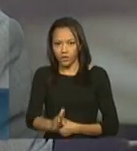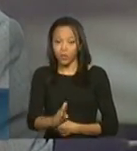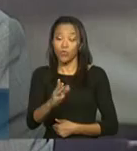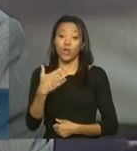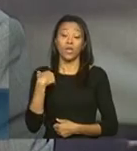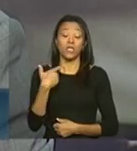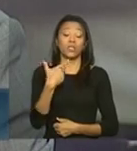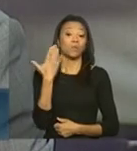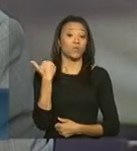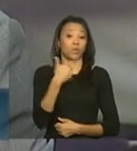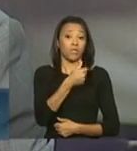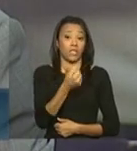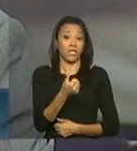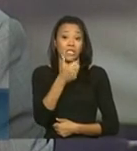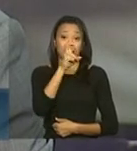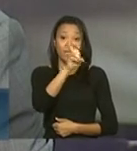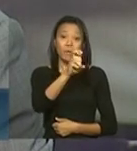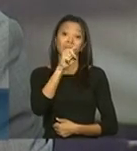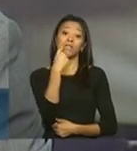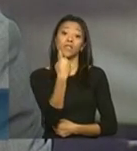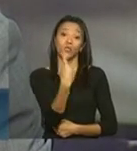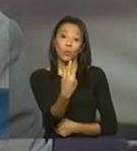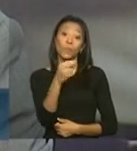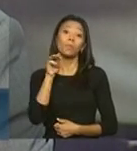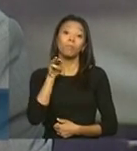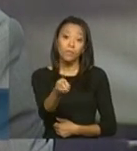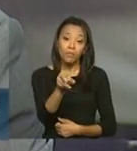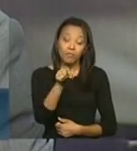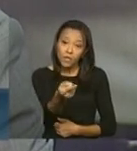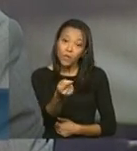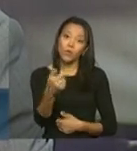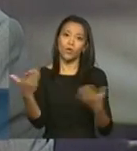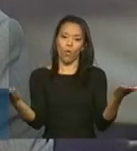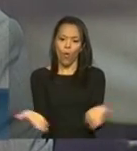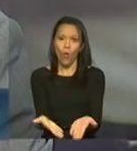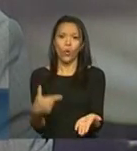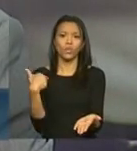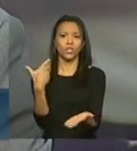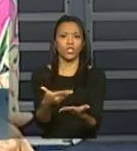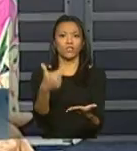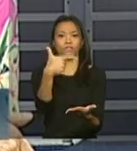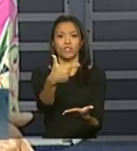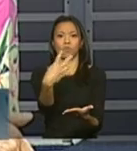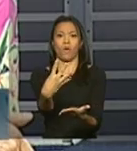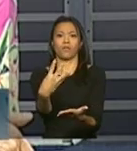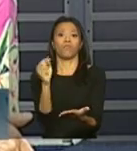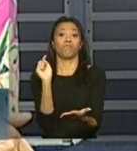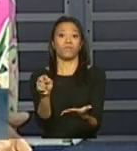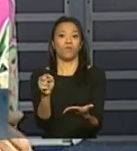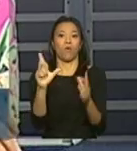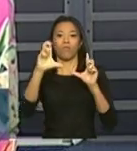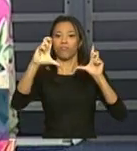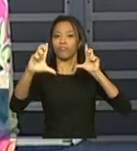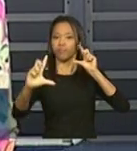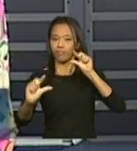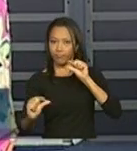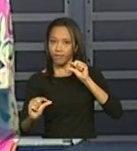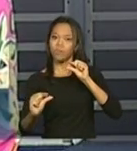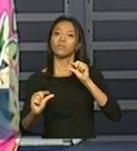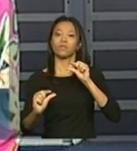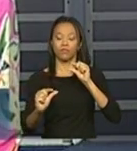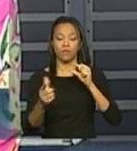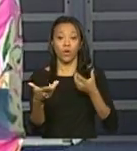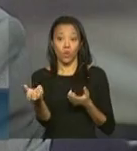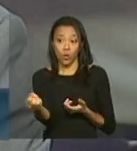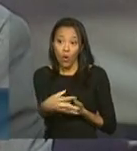de 51.900 casos novos e hoje 24 mil casos novos. E detalhe, 24 mil casos